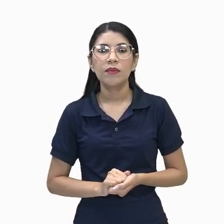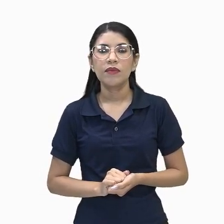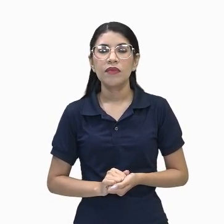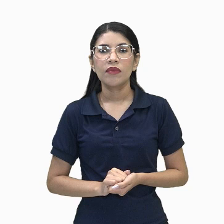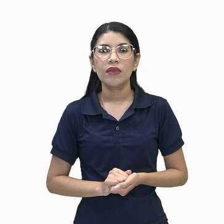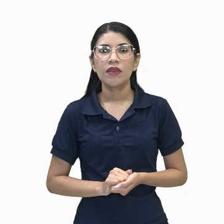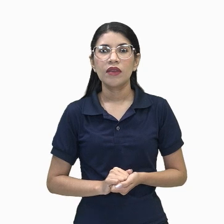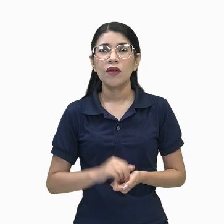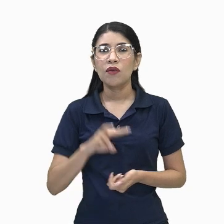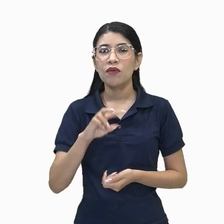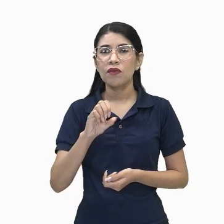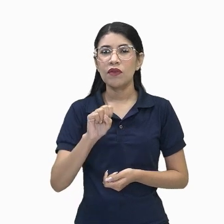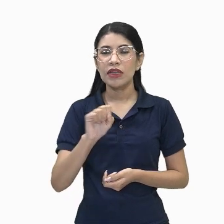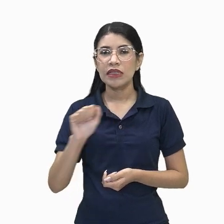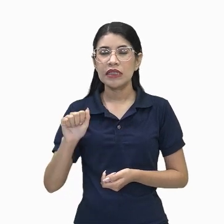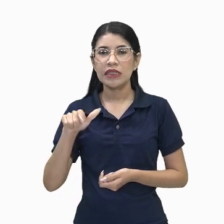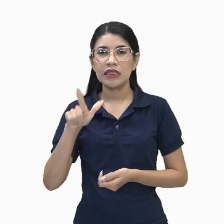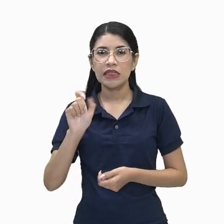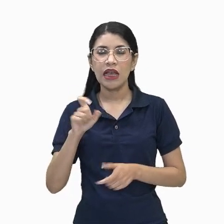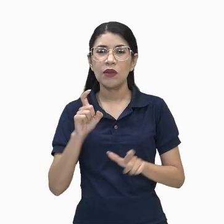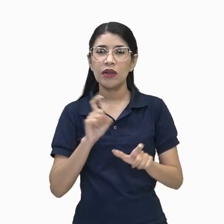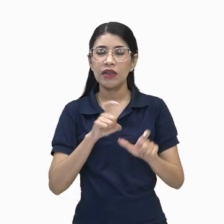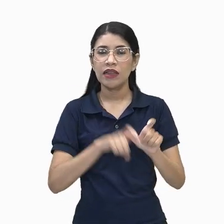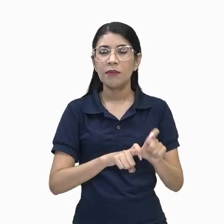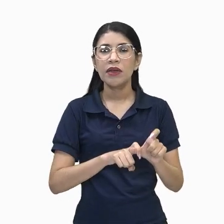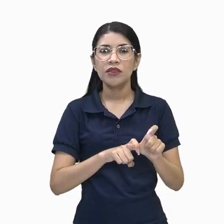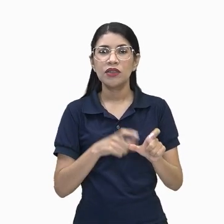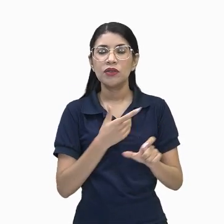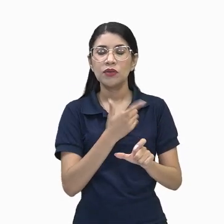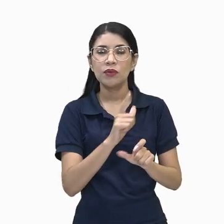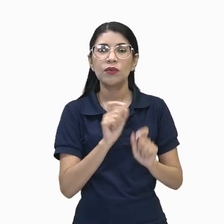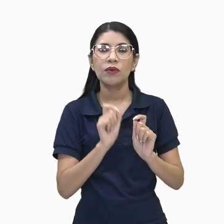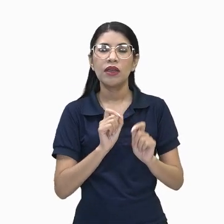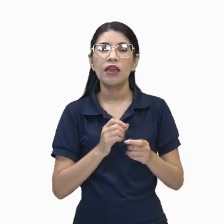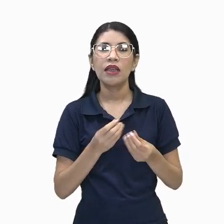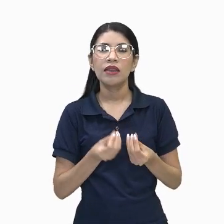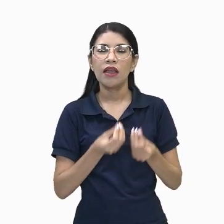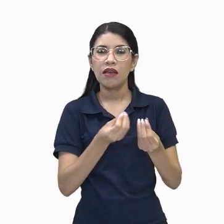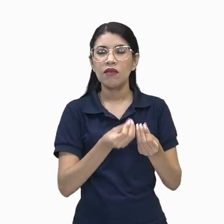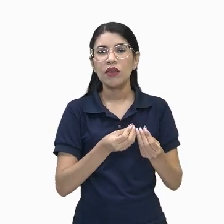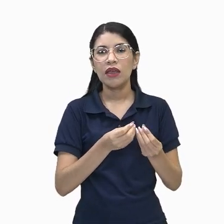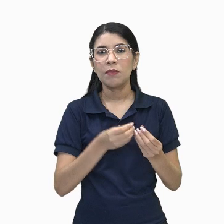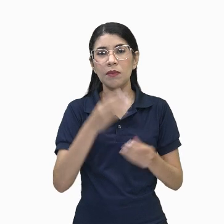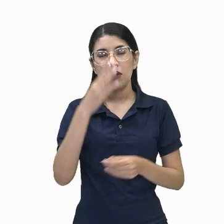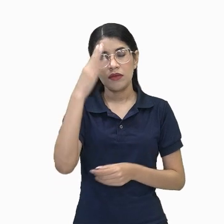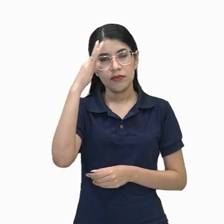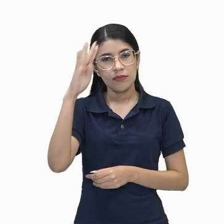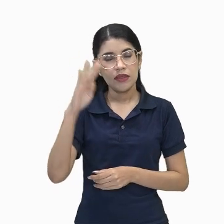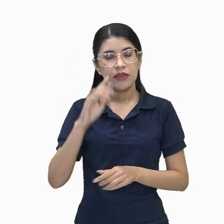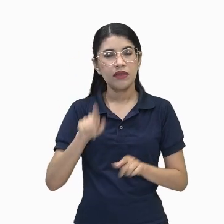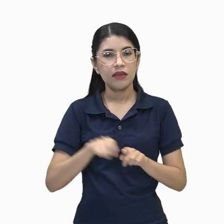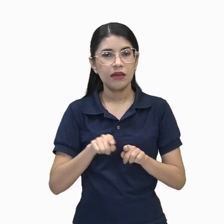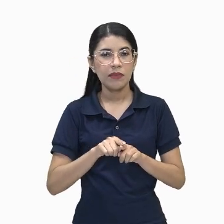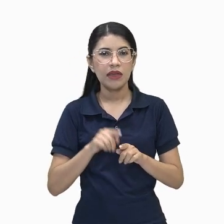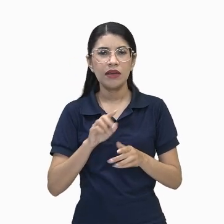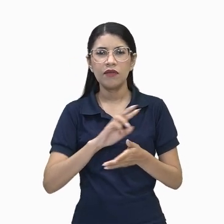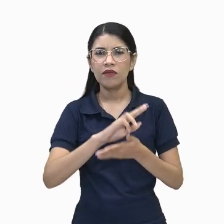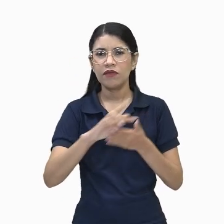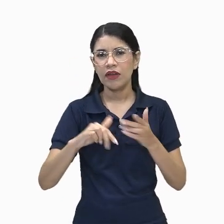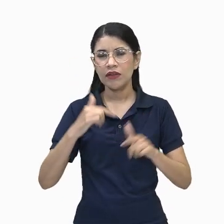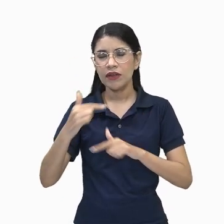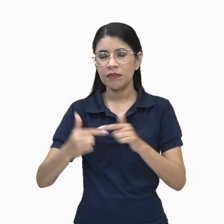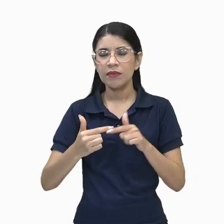Os vassalos eram aqueles que juravam lealdade, oferecendo serviços militares aos senhores, entre outras tarefas.